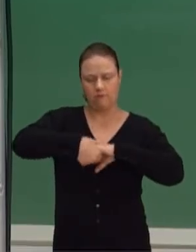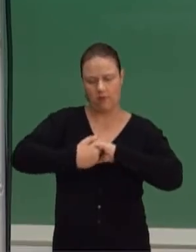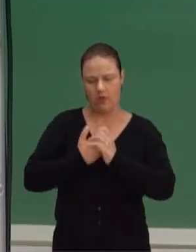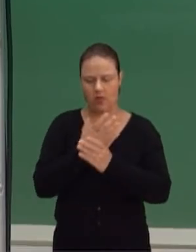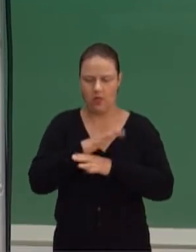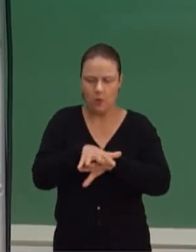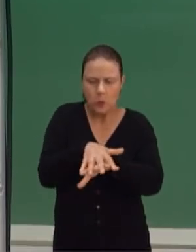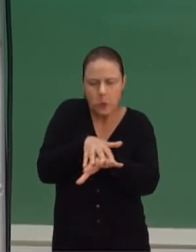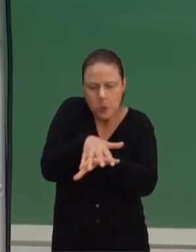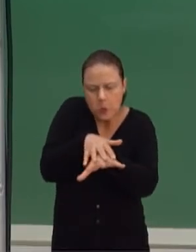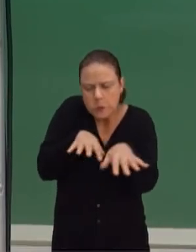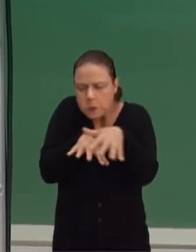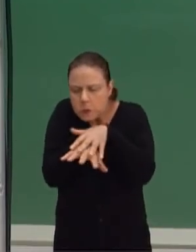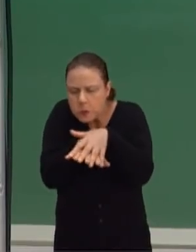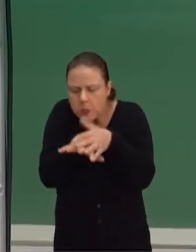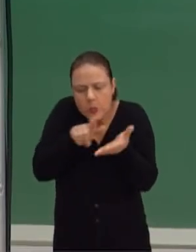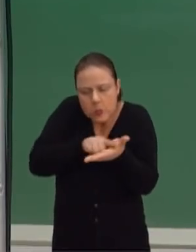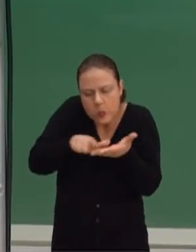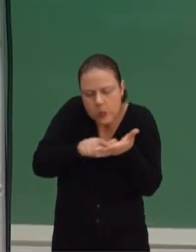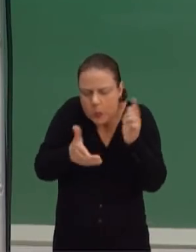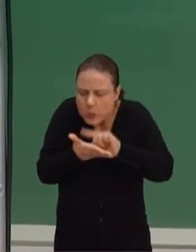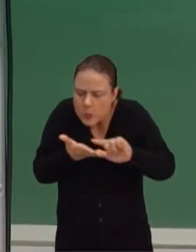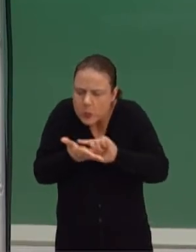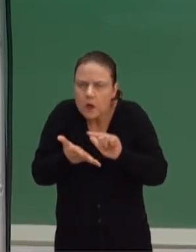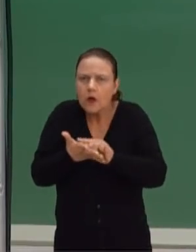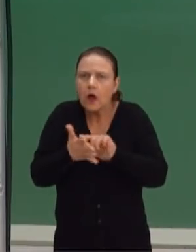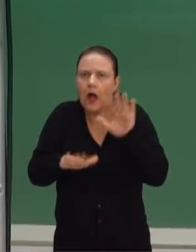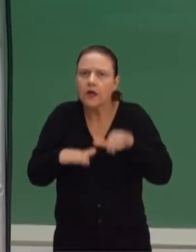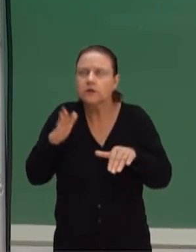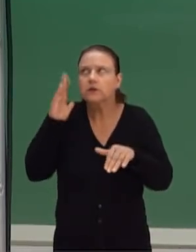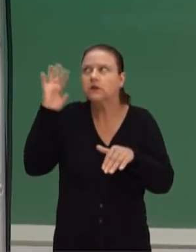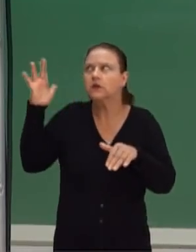você se distrai por qualquer coisa, alguém